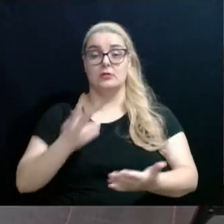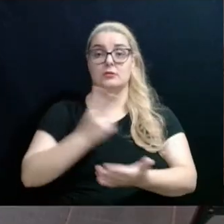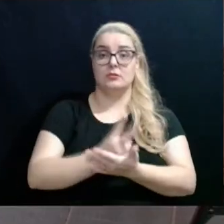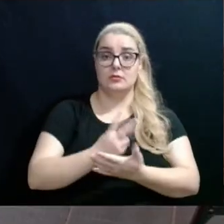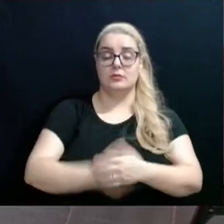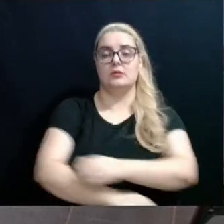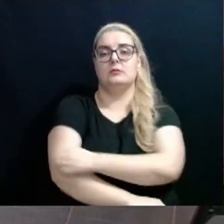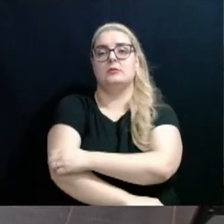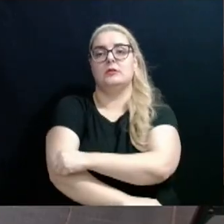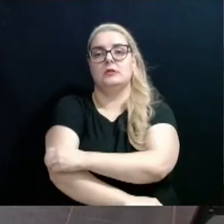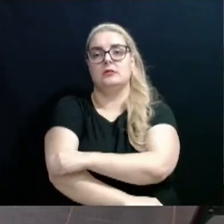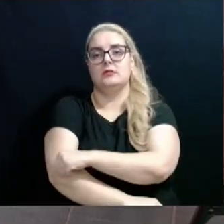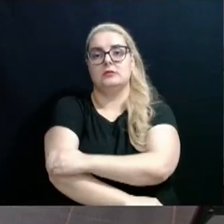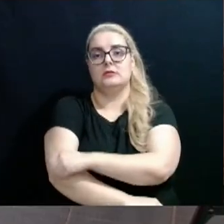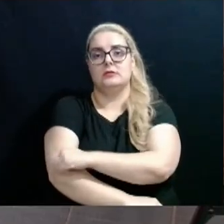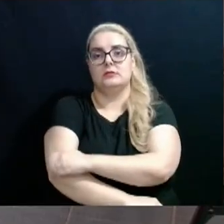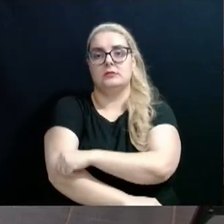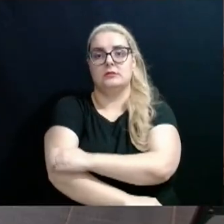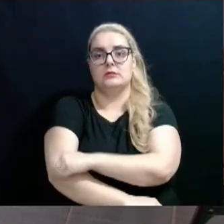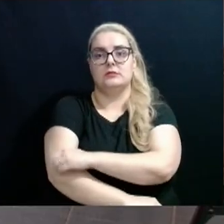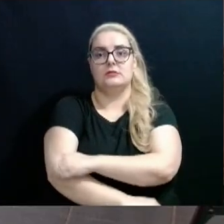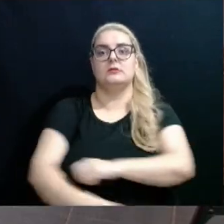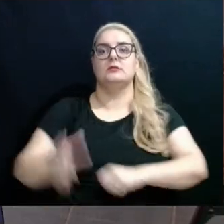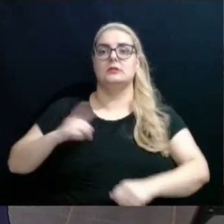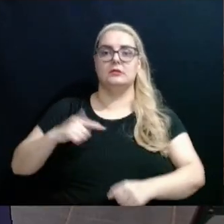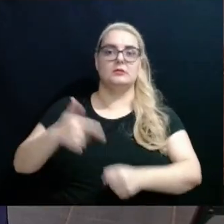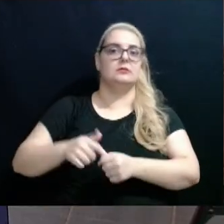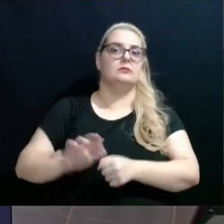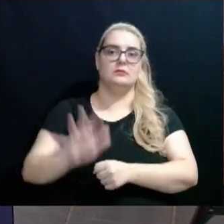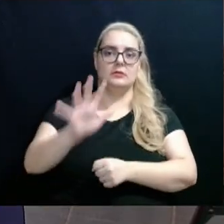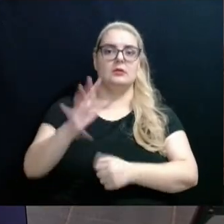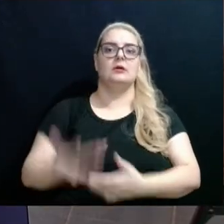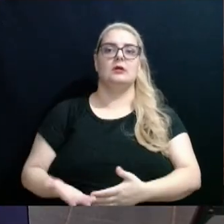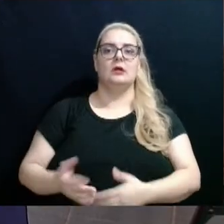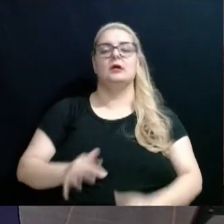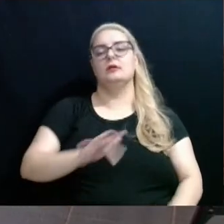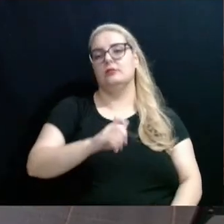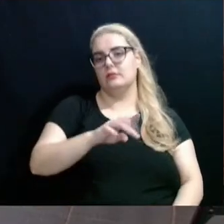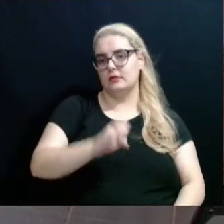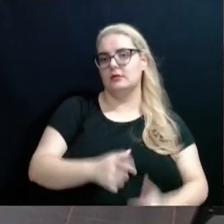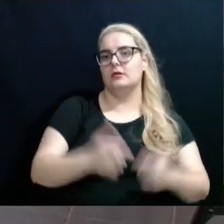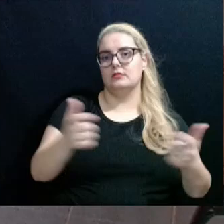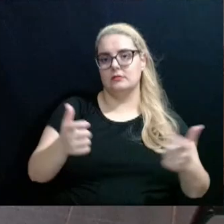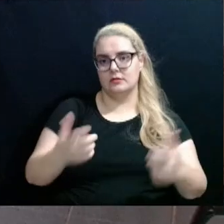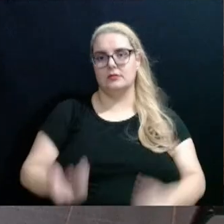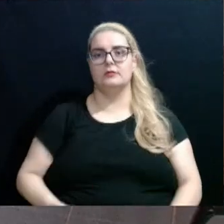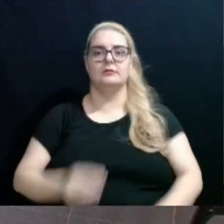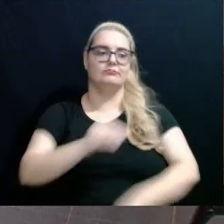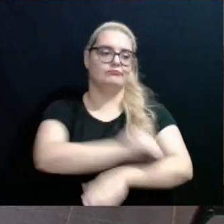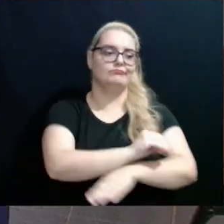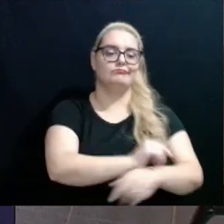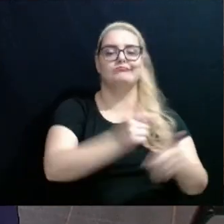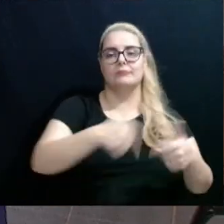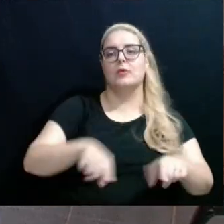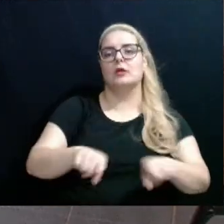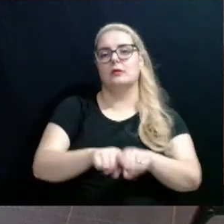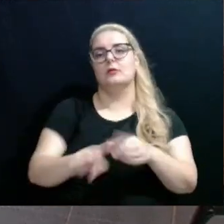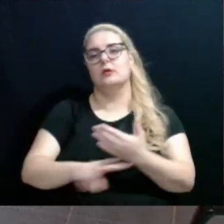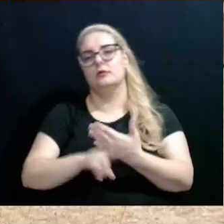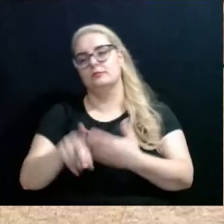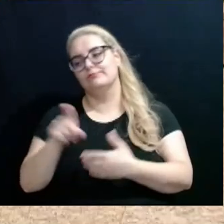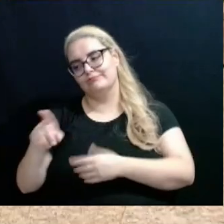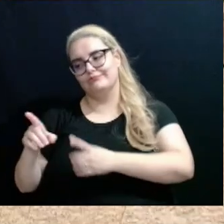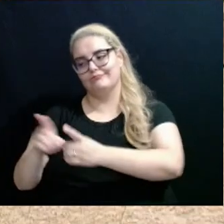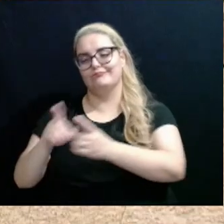alta de combustível, a alta do frete também, isso aumenta o custo de distribuição e acaba impactando lá na ponta para o